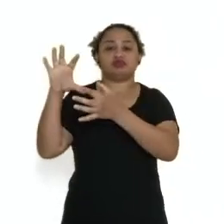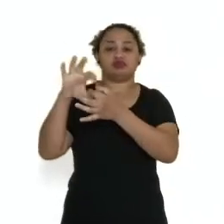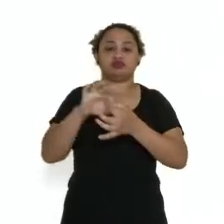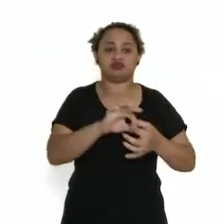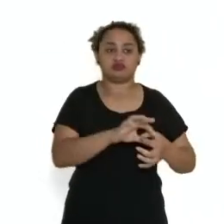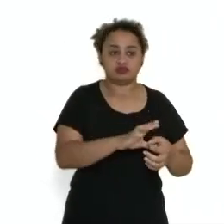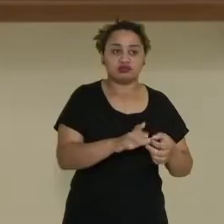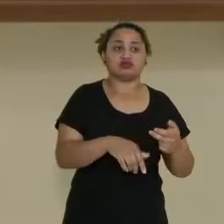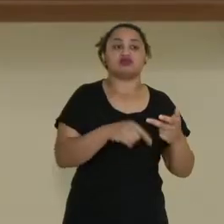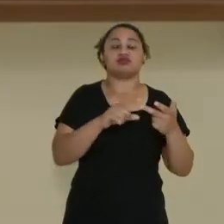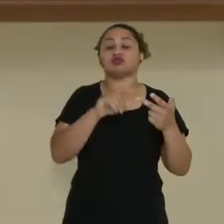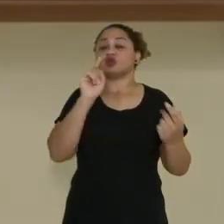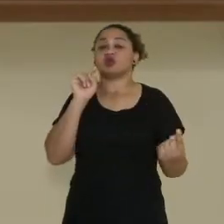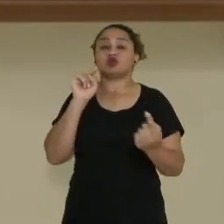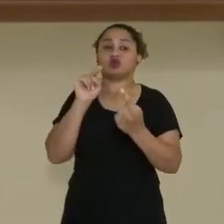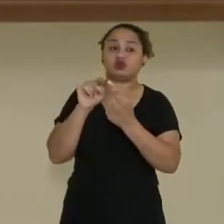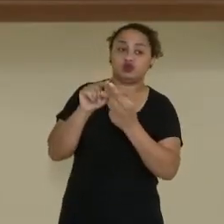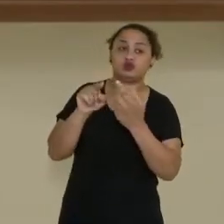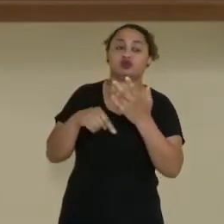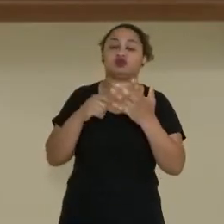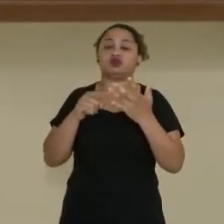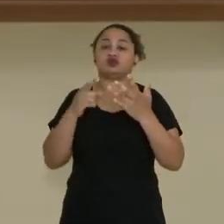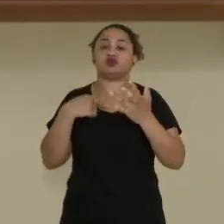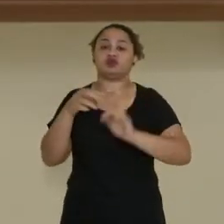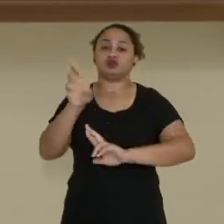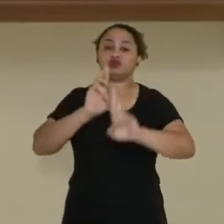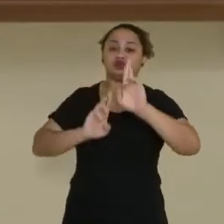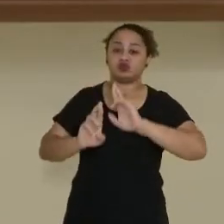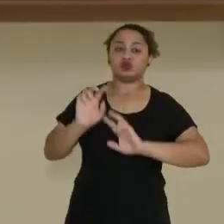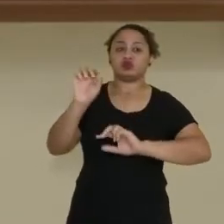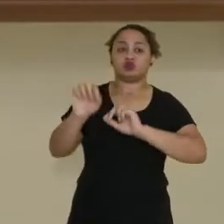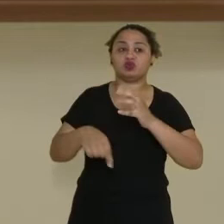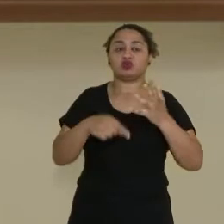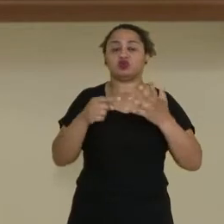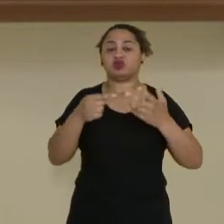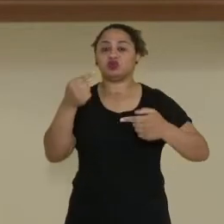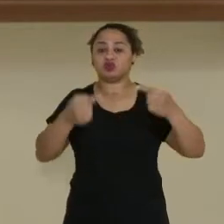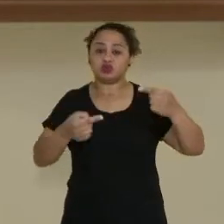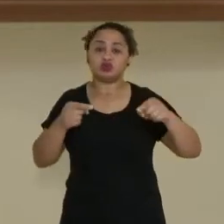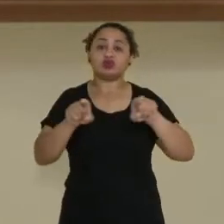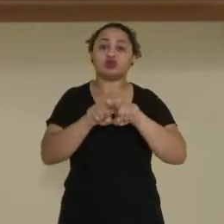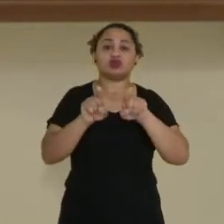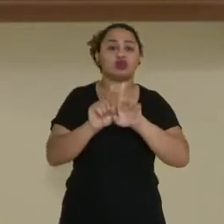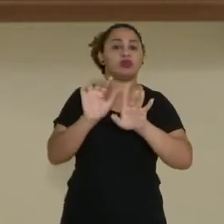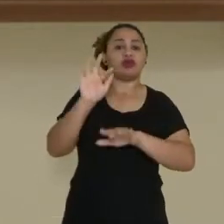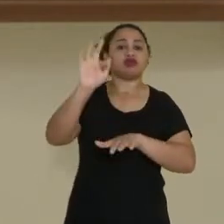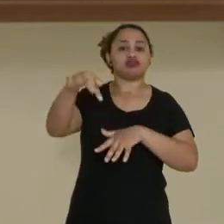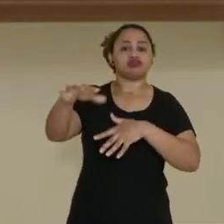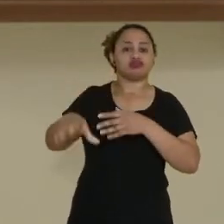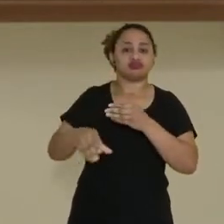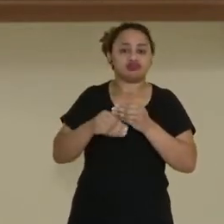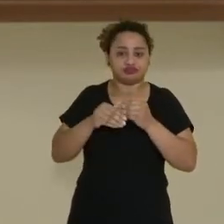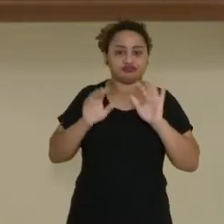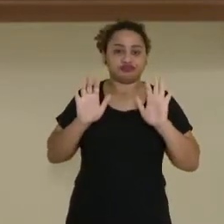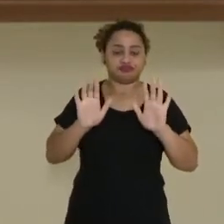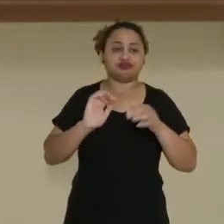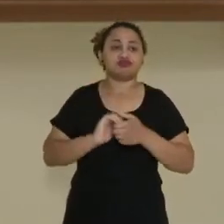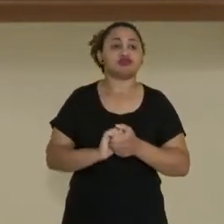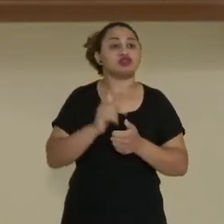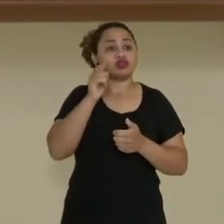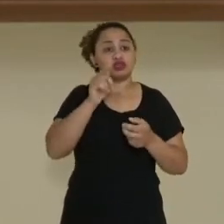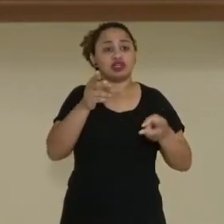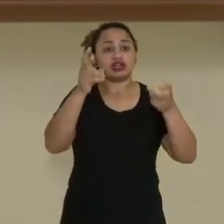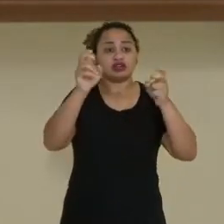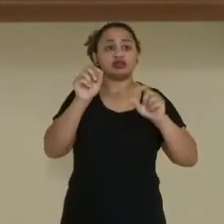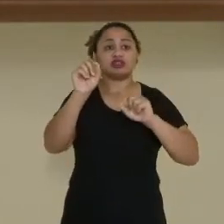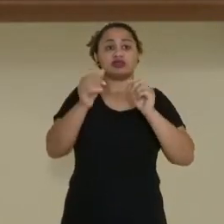contextualização, objetivos, resultados, discussão e considerações finais. Você já percebe a presença